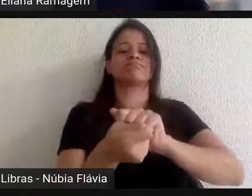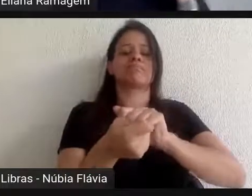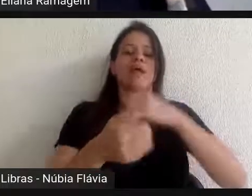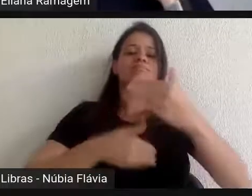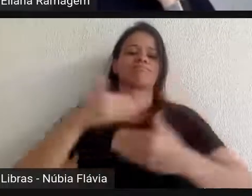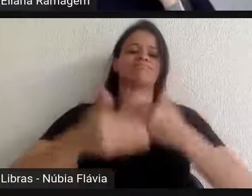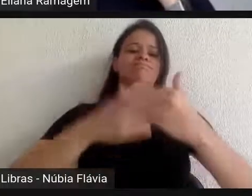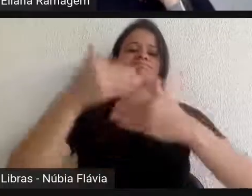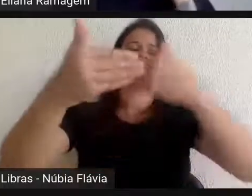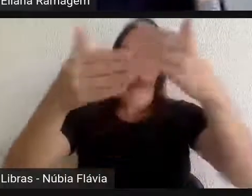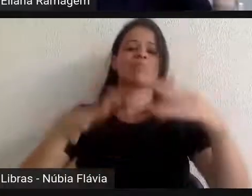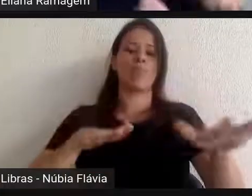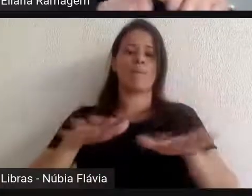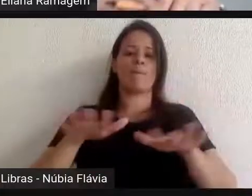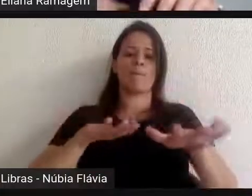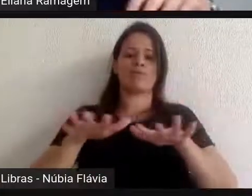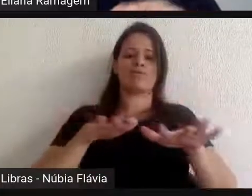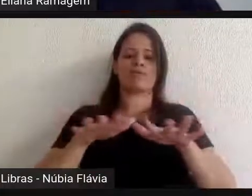um aquecimento